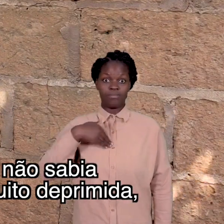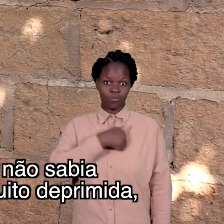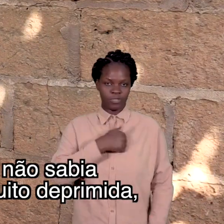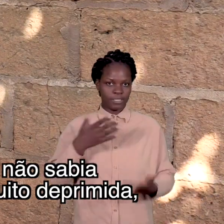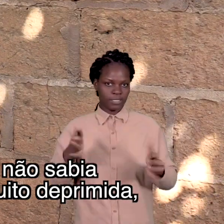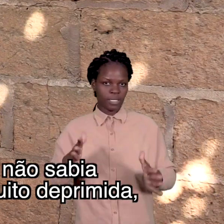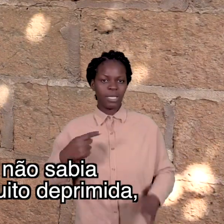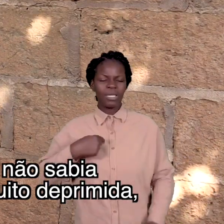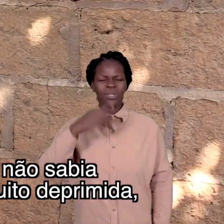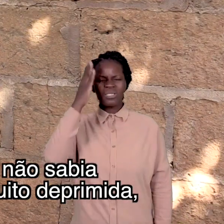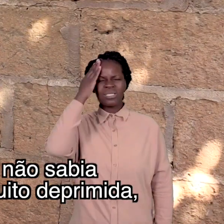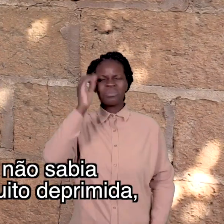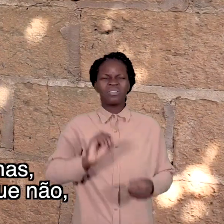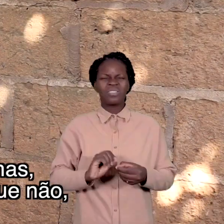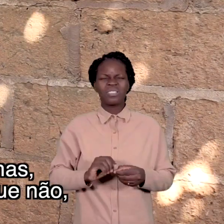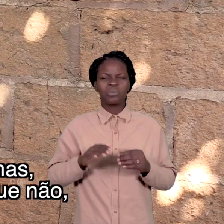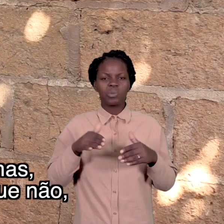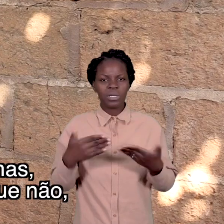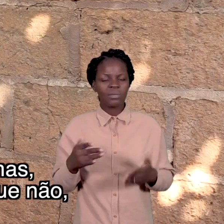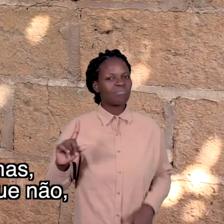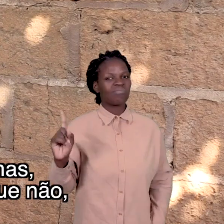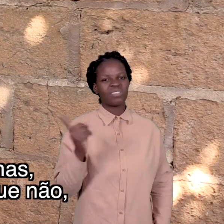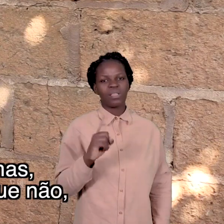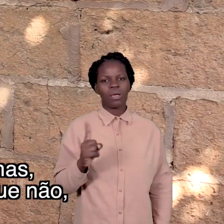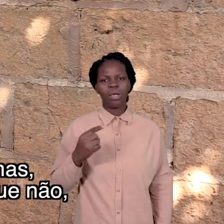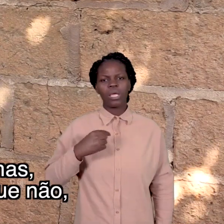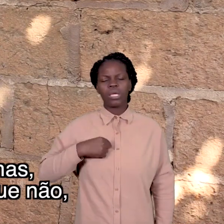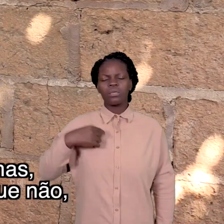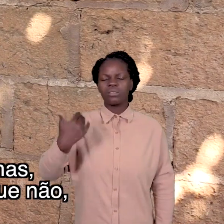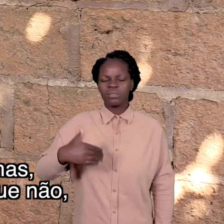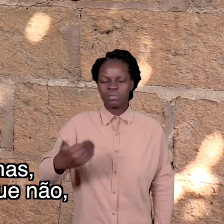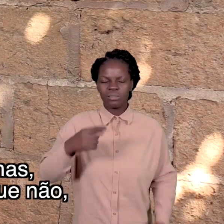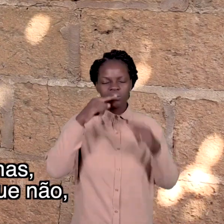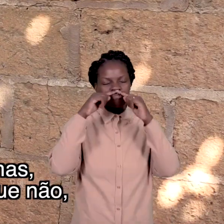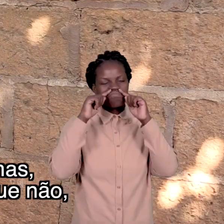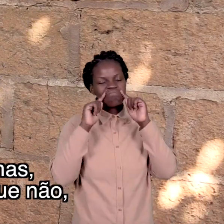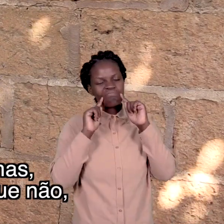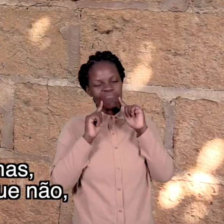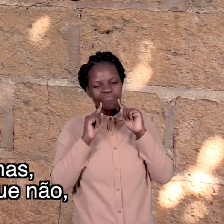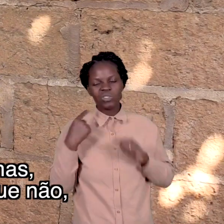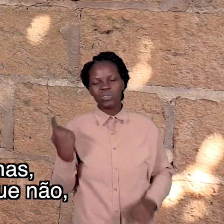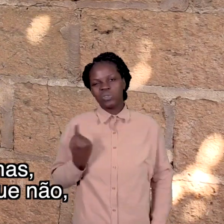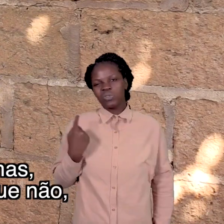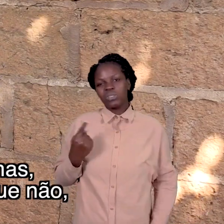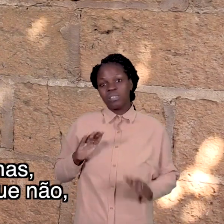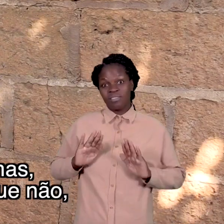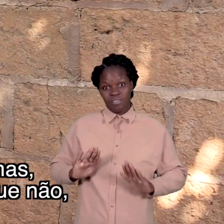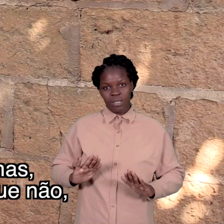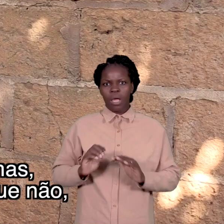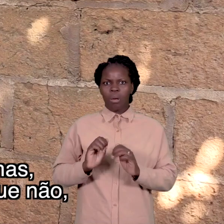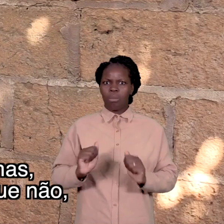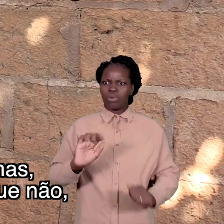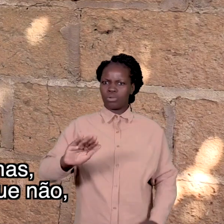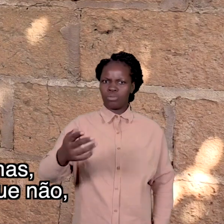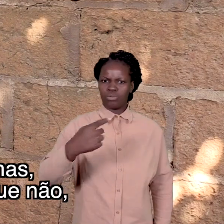deprimida, sei lá, ficava no meu canto, mas depois de um tempo eu vi de que não, ficar em casa não